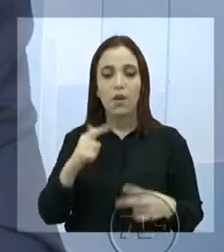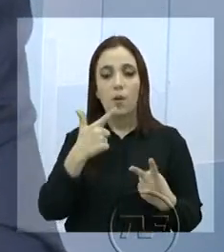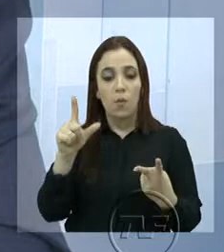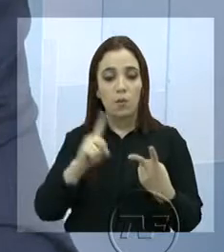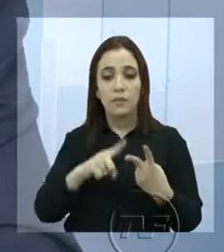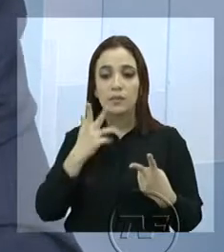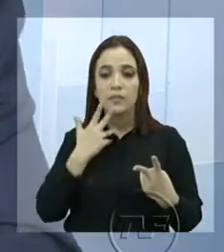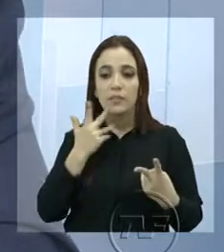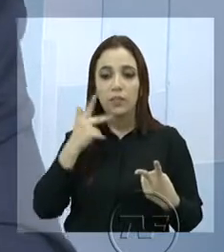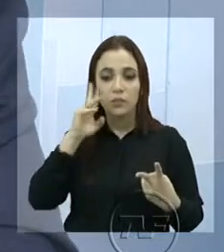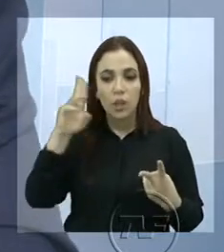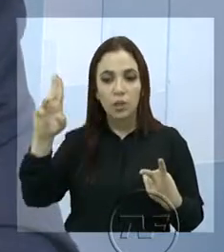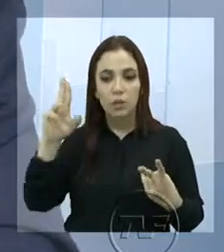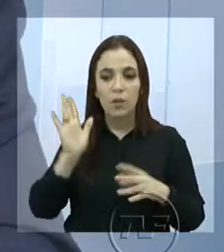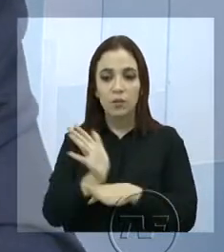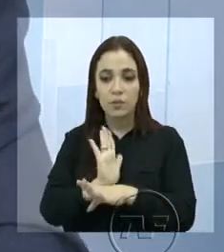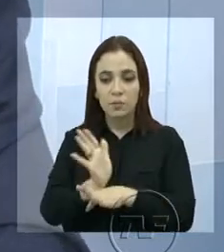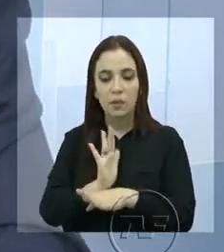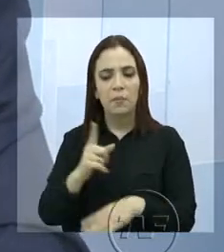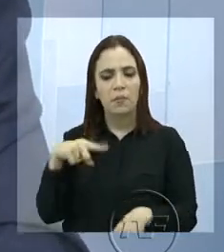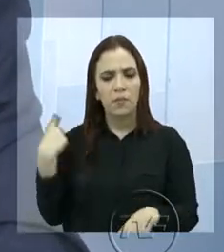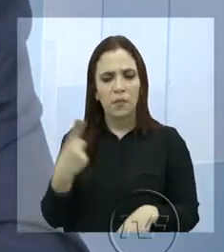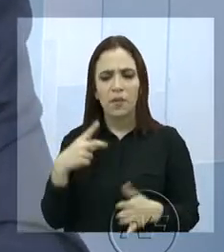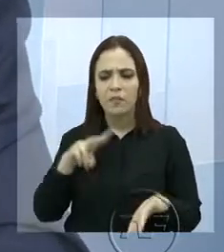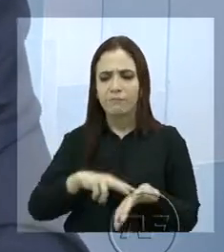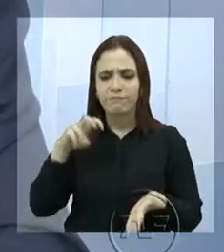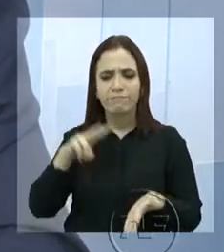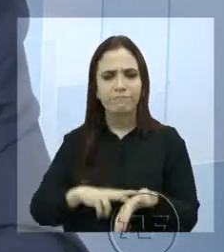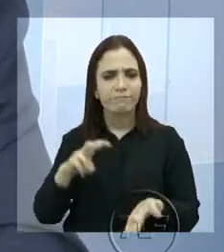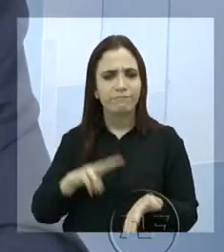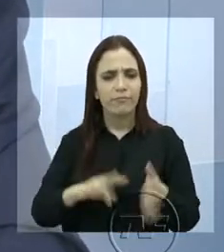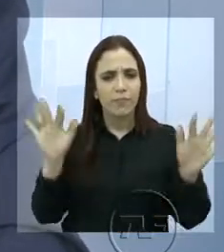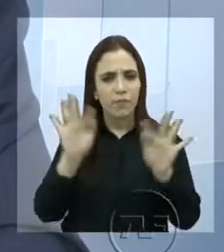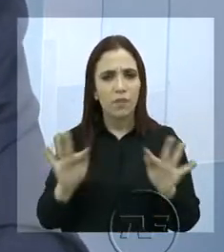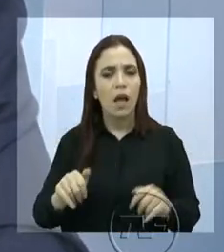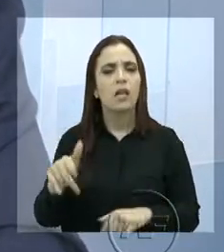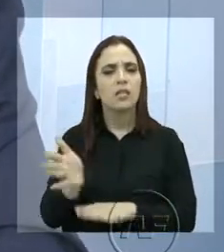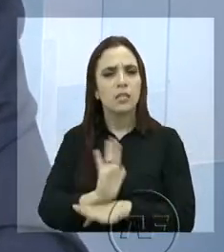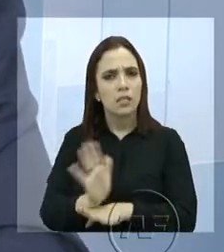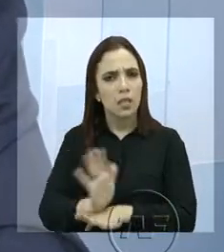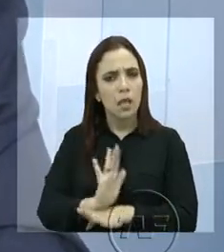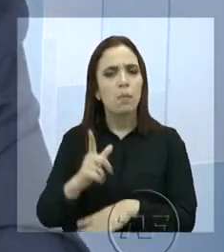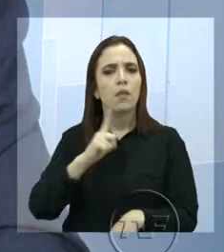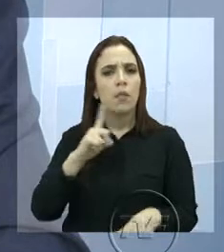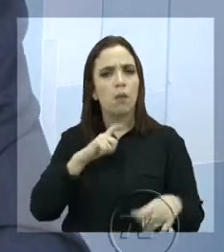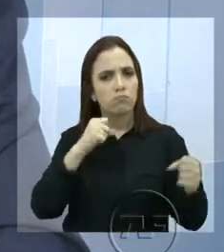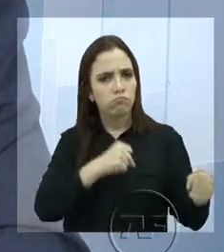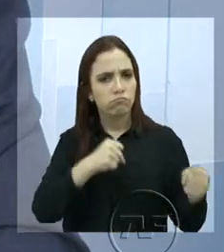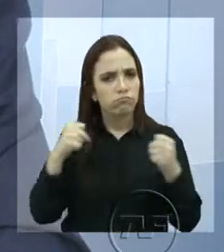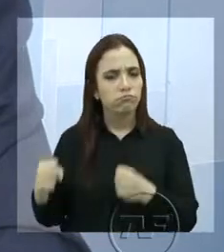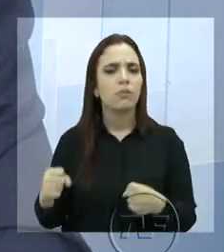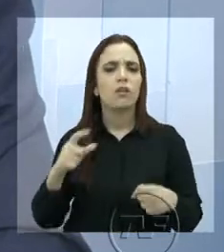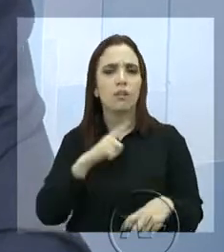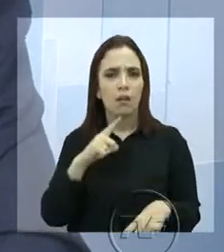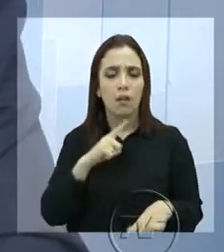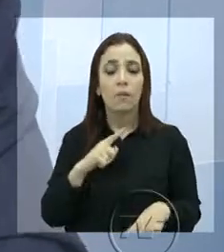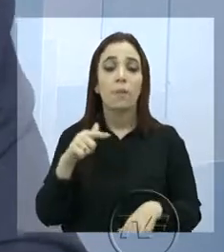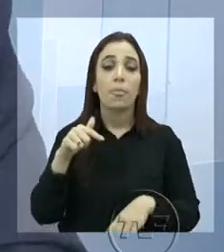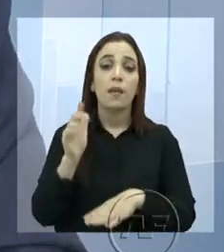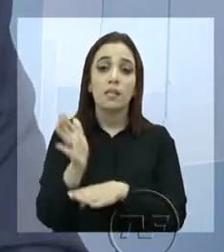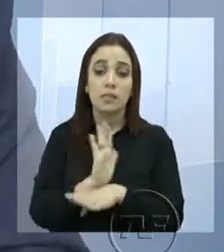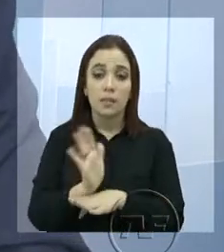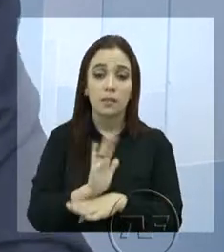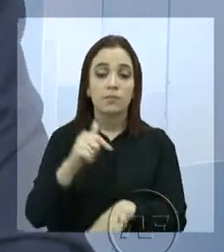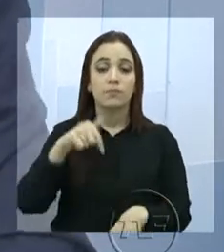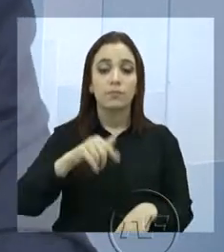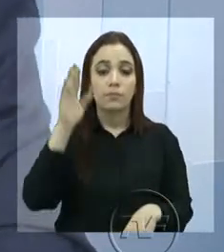Então, é um motivo de muita alegria para nós, mais uma mostra da força do cinema brasileiro. Para você ter uma ideia, o cinema no